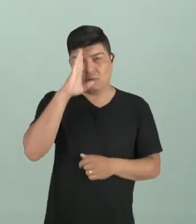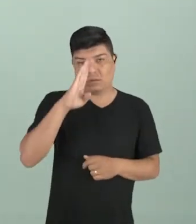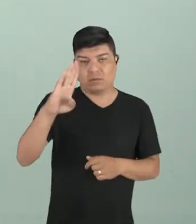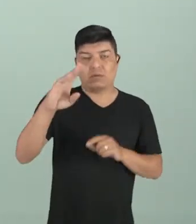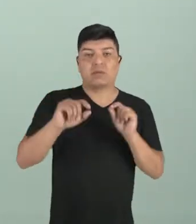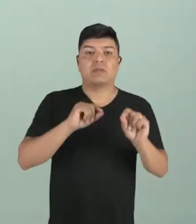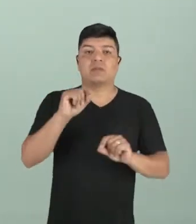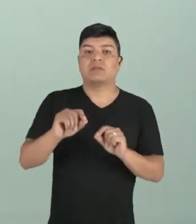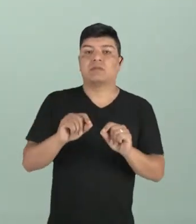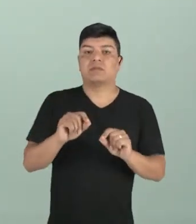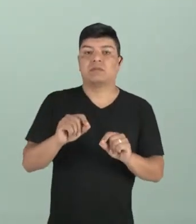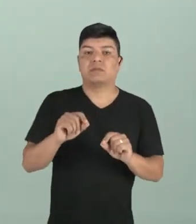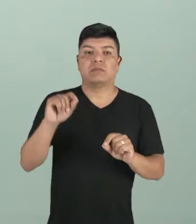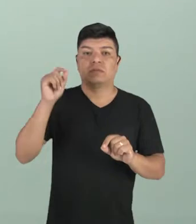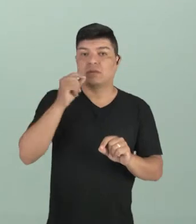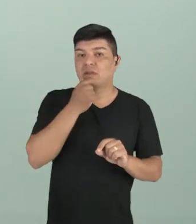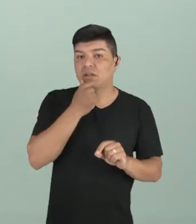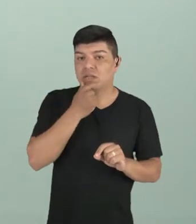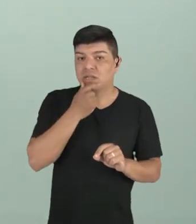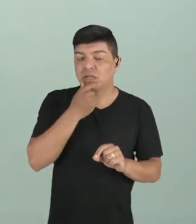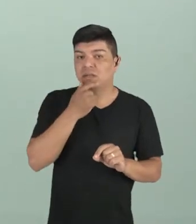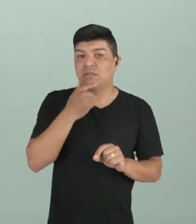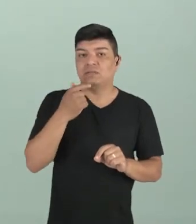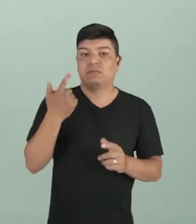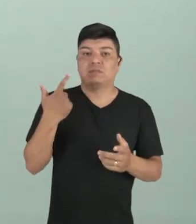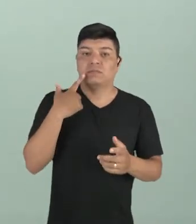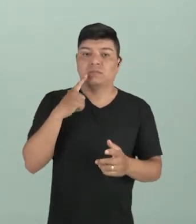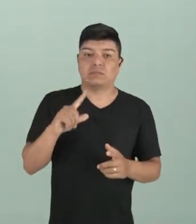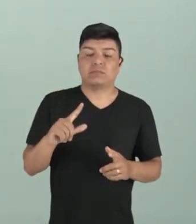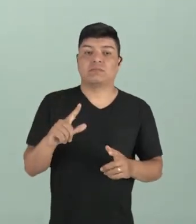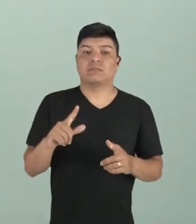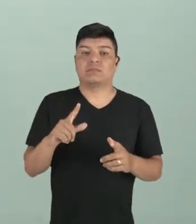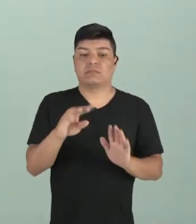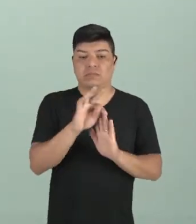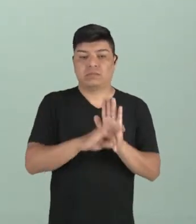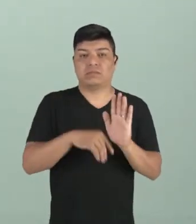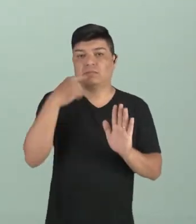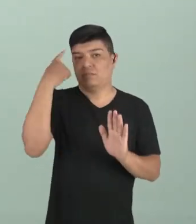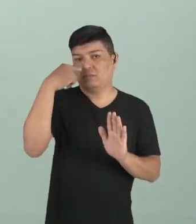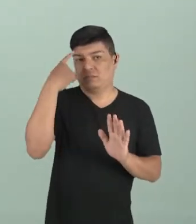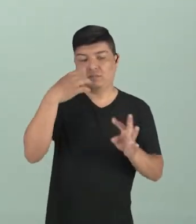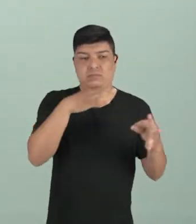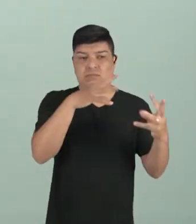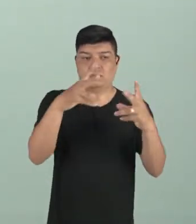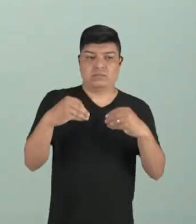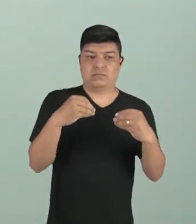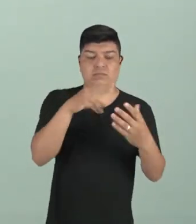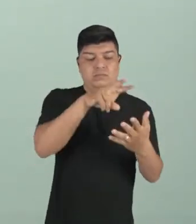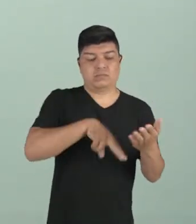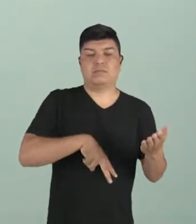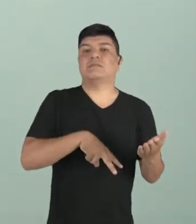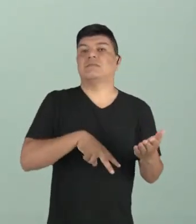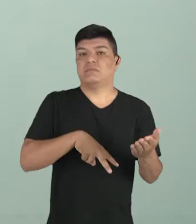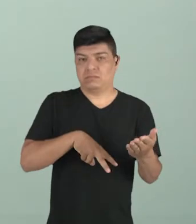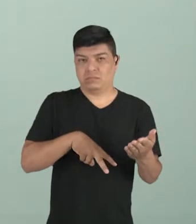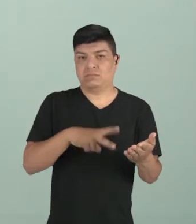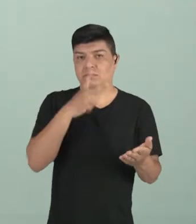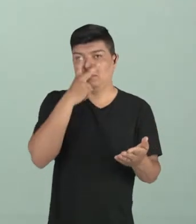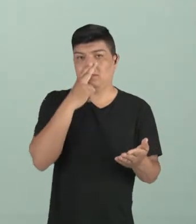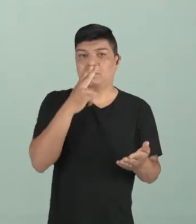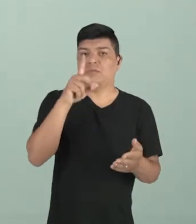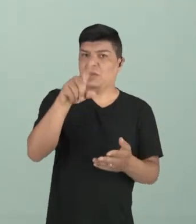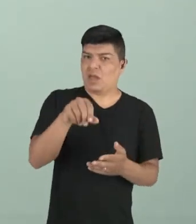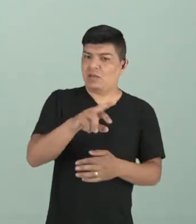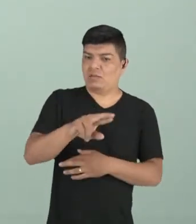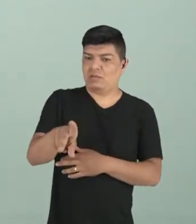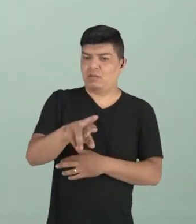quando eu me deparo na língua estrangeira, né, com o texto em espanhol, onde nem tudo que eu estou lendo, né, nem tudo que parece